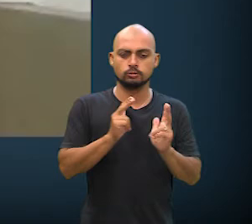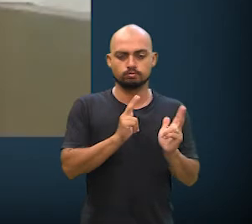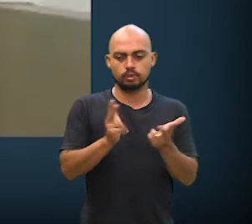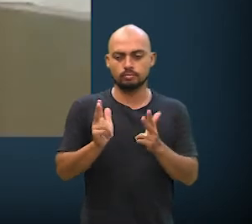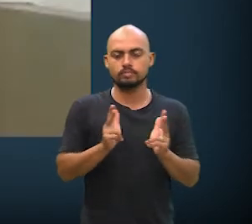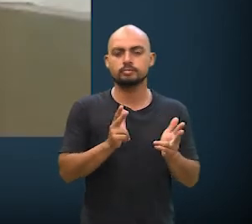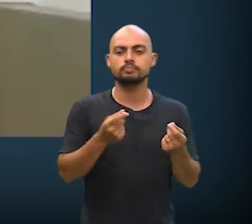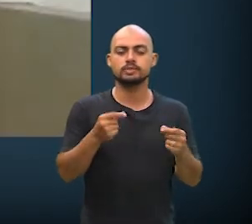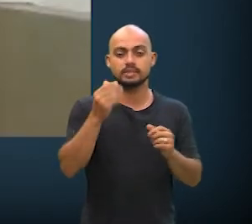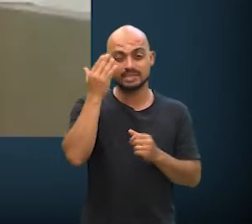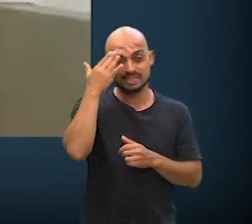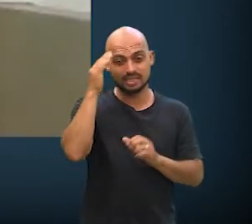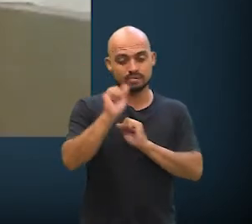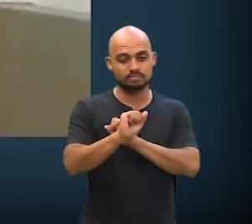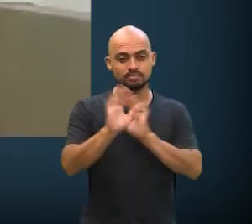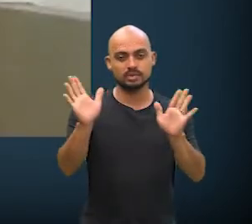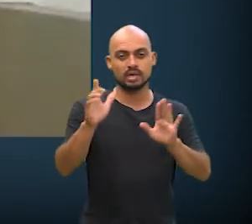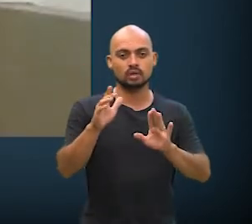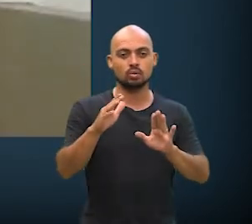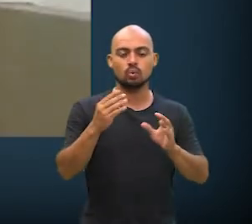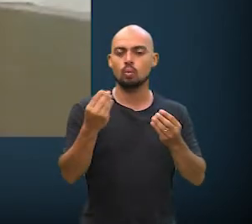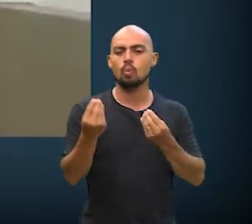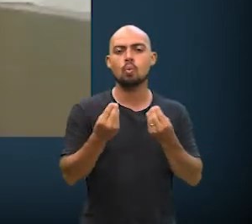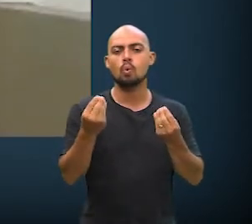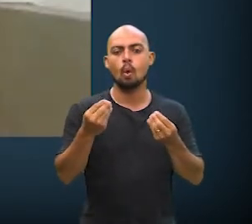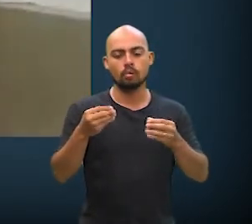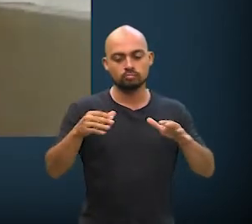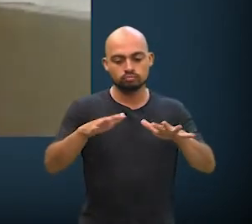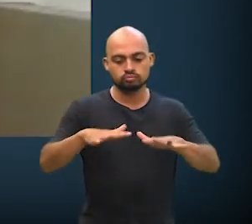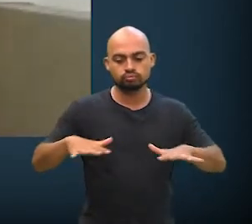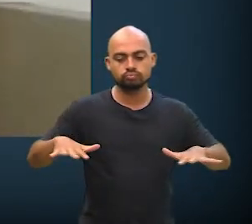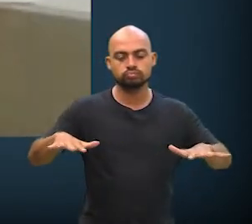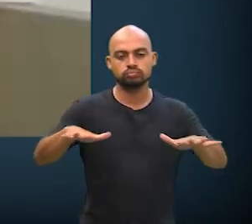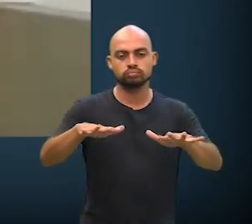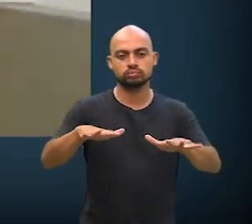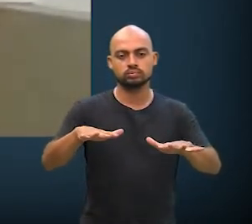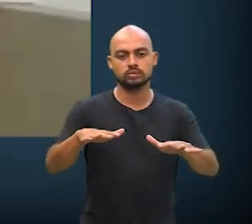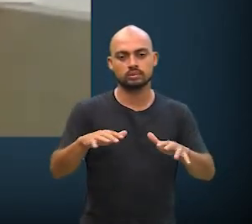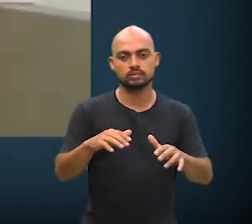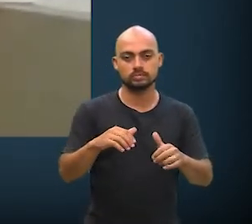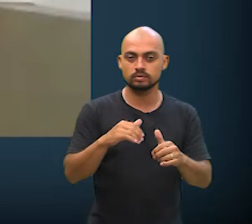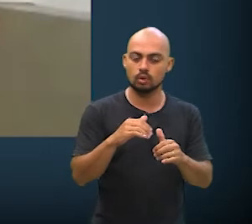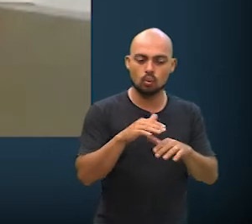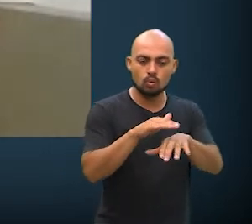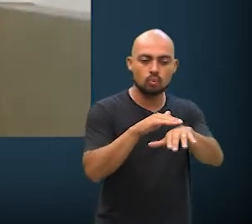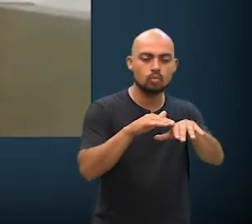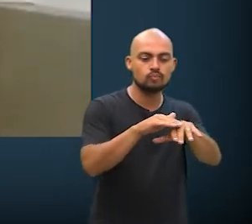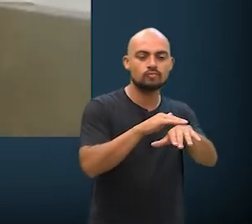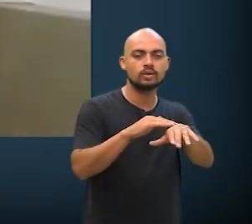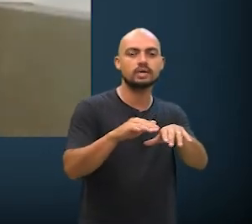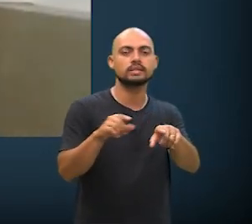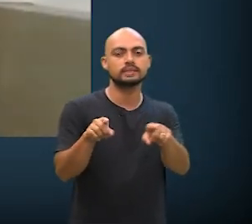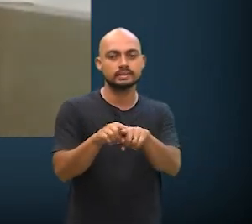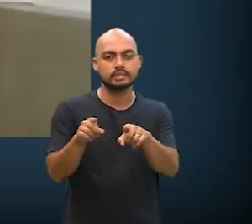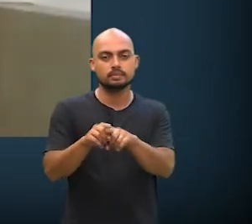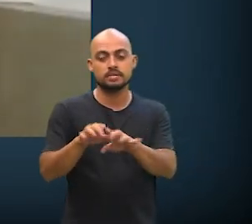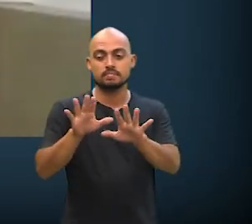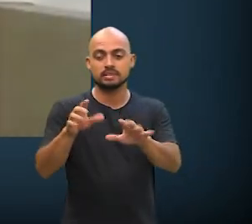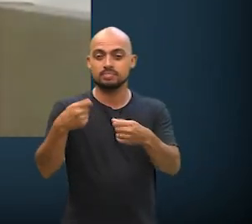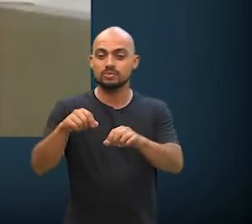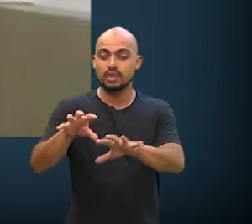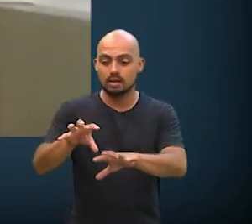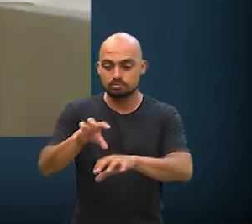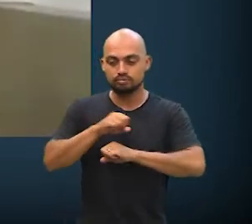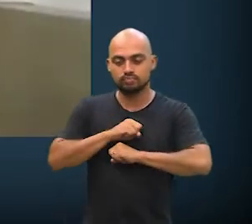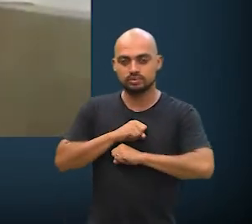vai entendendo como o mercado funciona por meio desses benchmarks, por meio dessas conversas, mas é se apropriar que a gente não